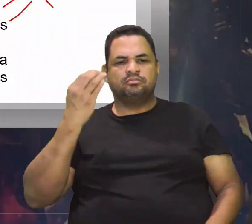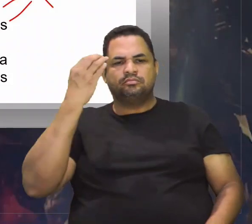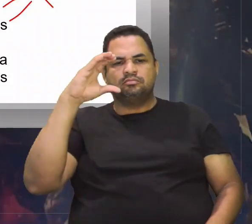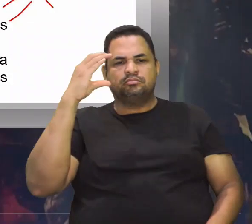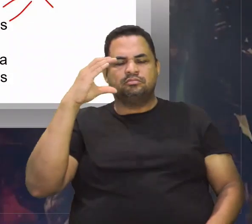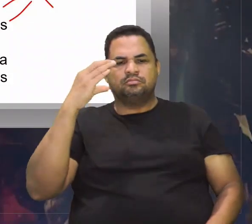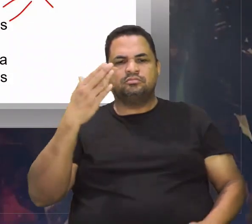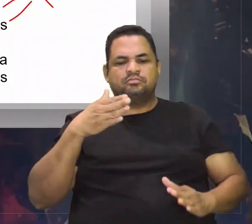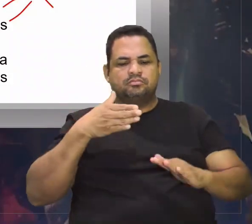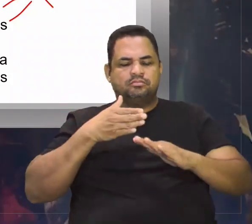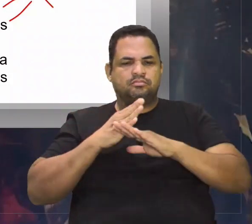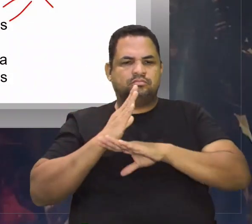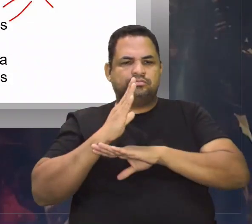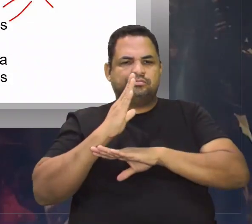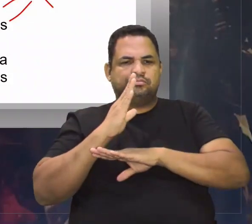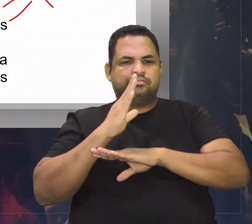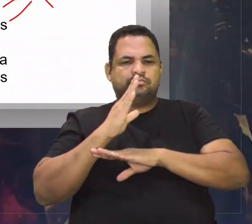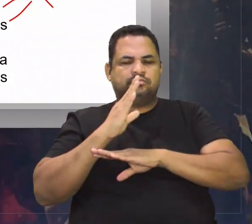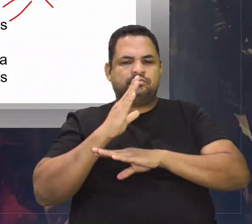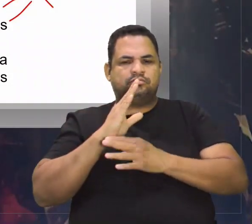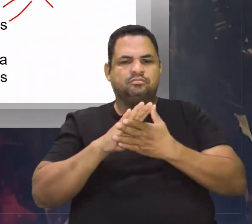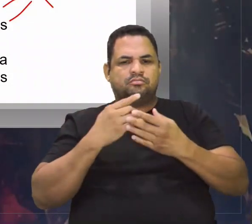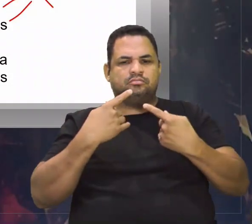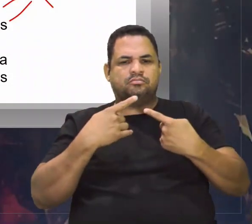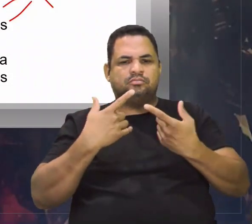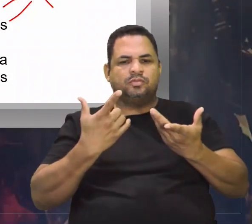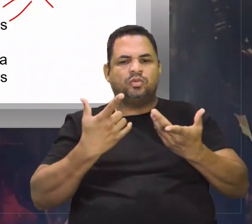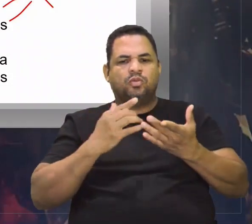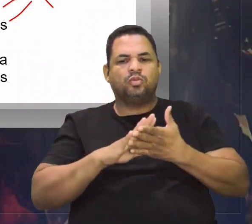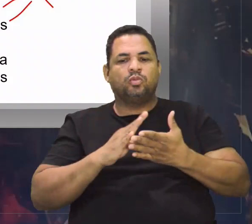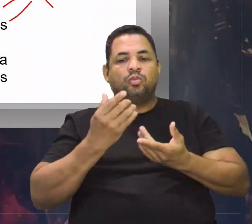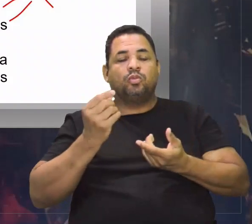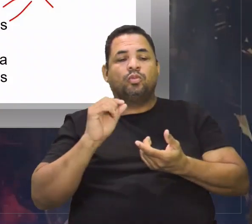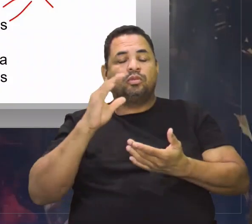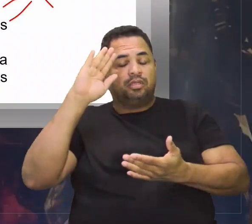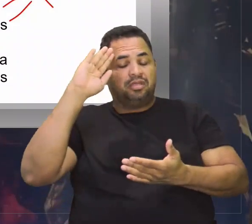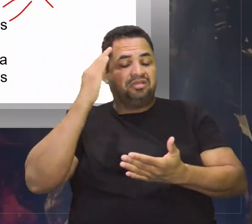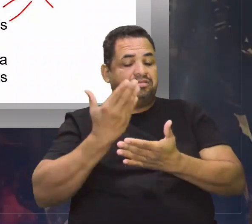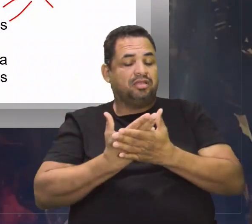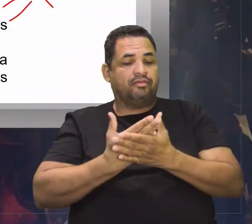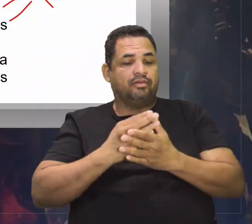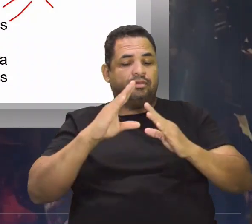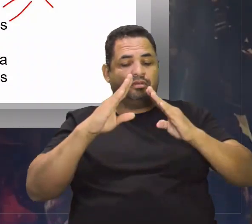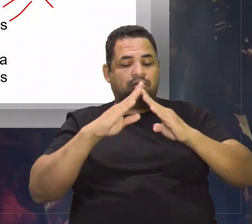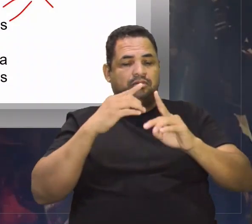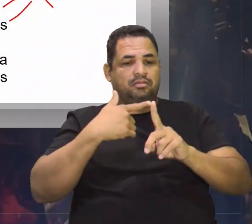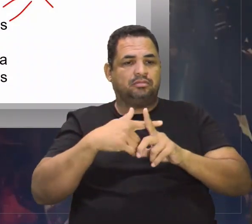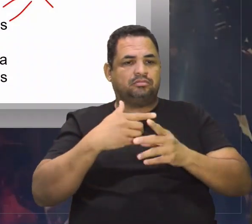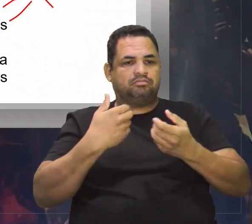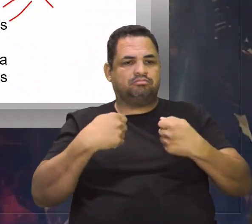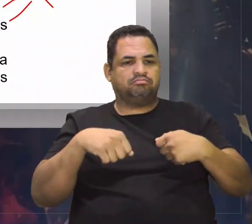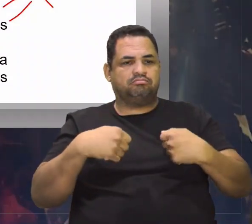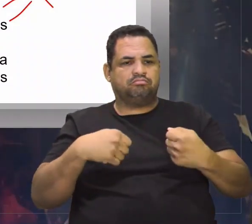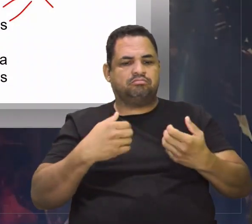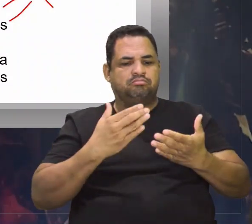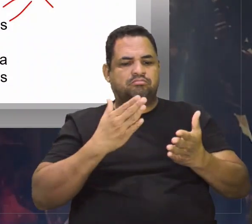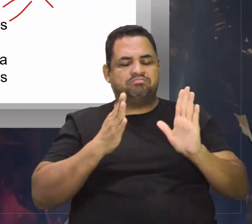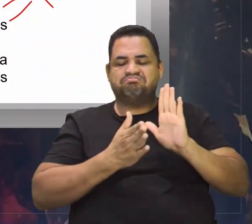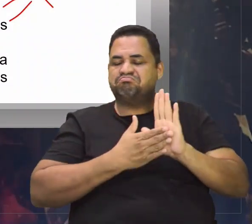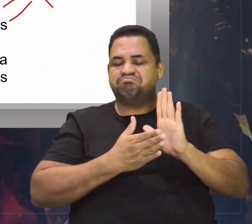vai entrar em combate ao dogma. A crença sem precisar